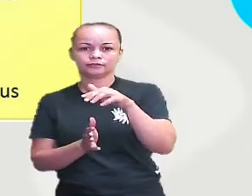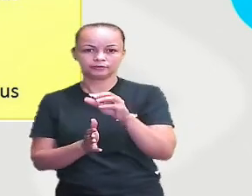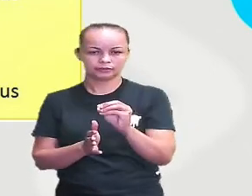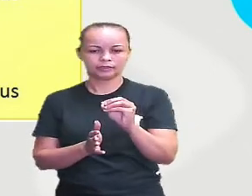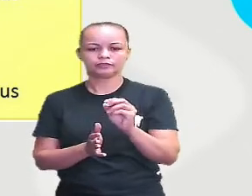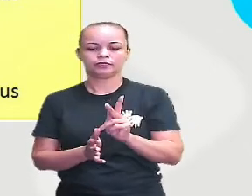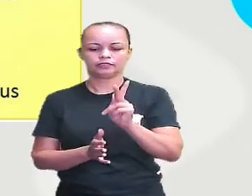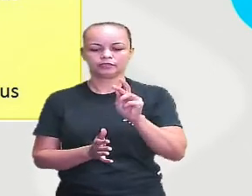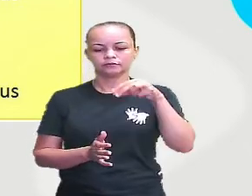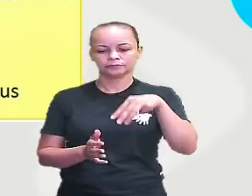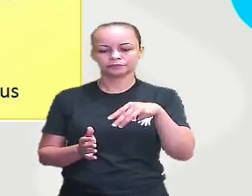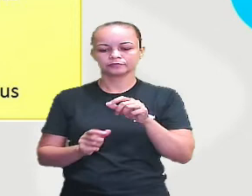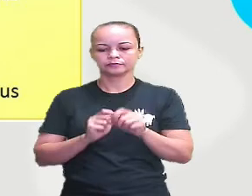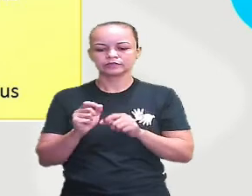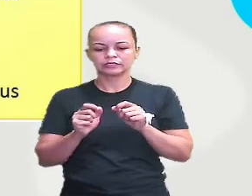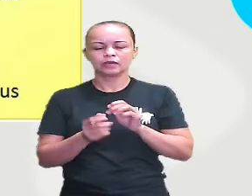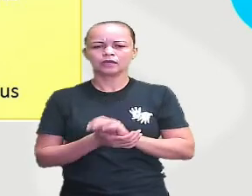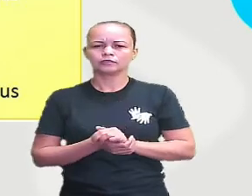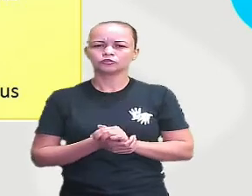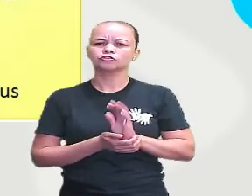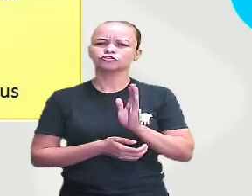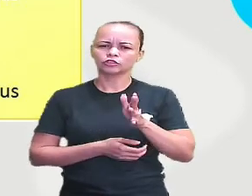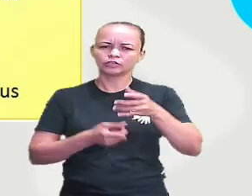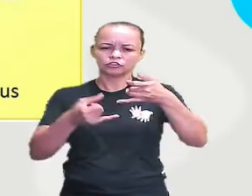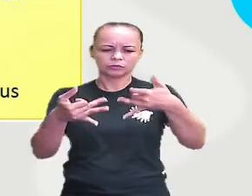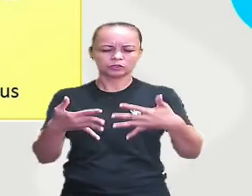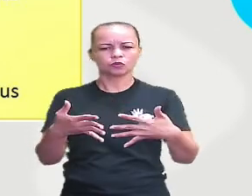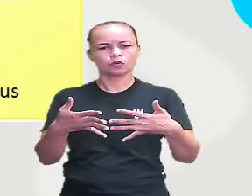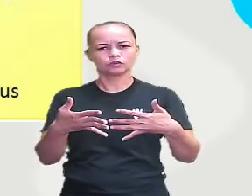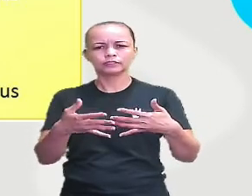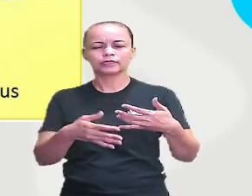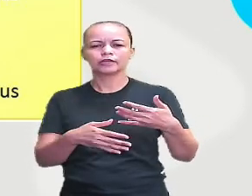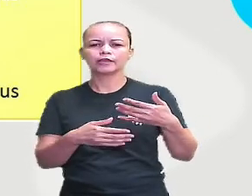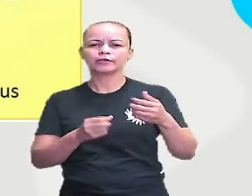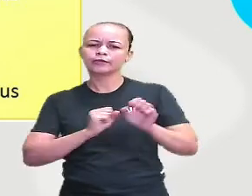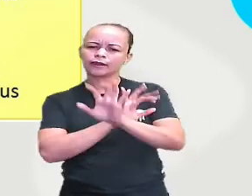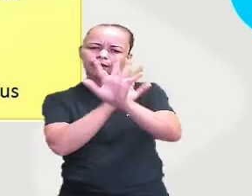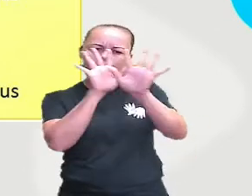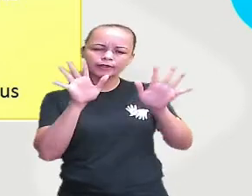informação, mas eu acho que é relevante a gente ressaltar